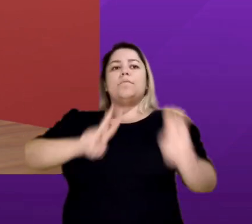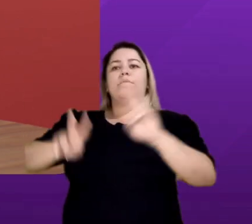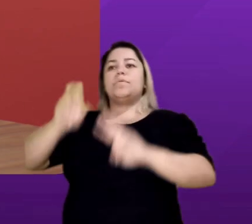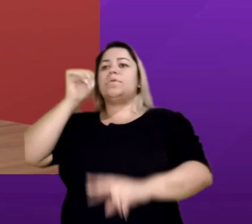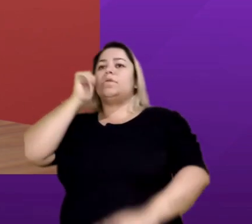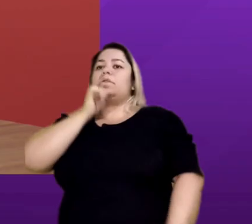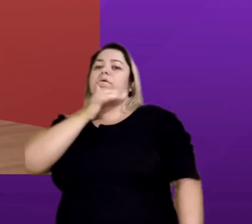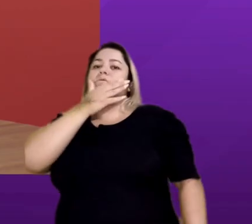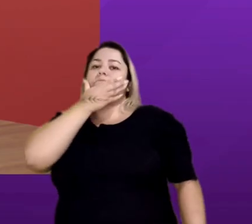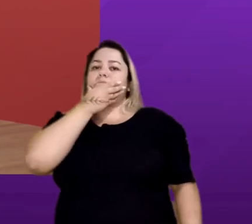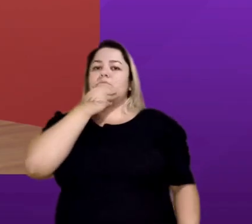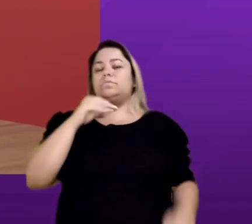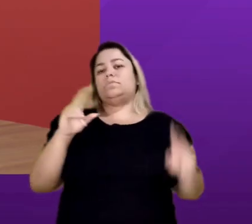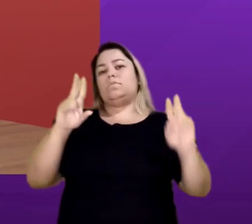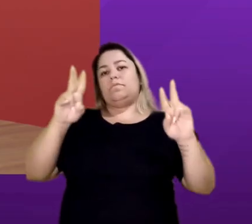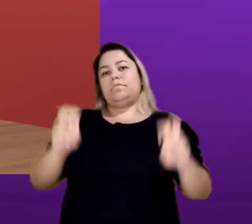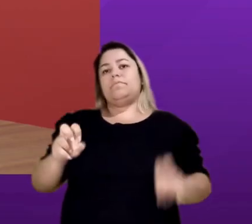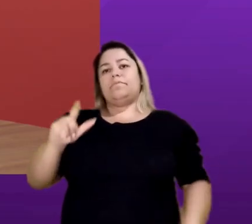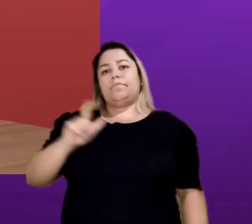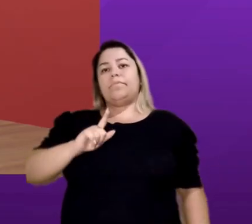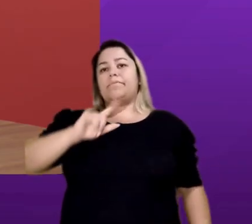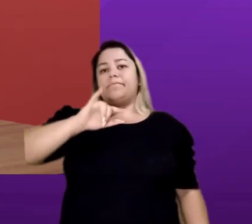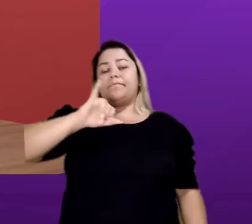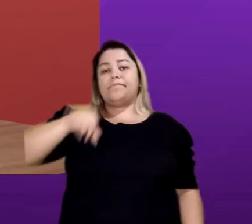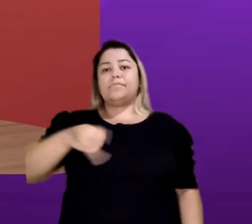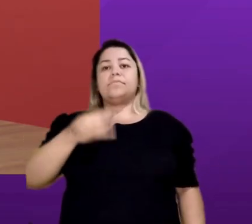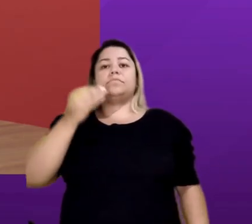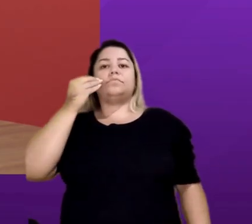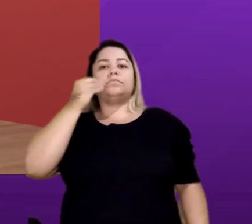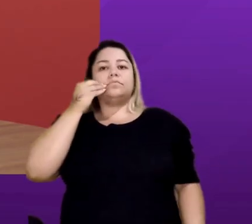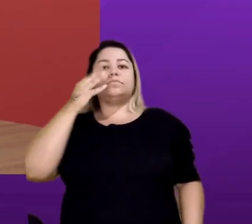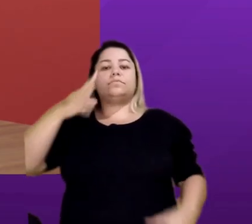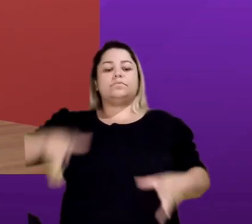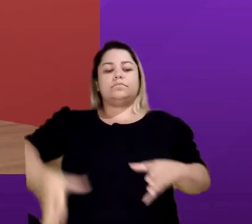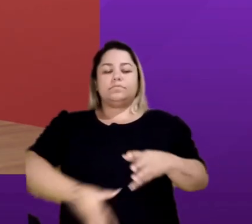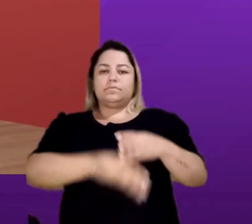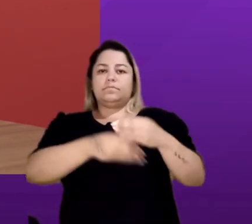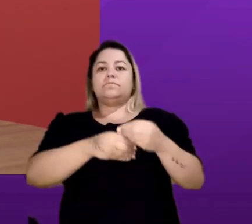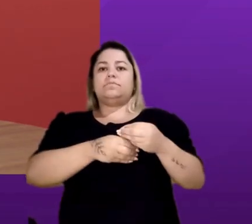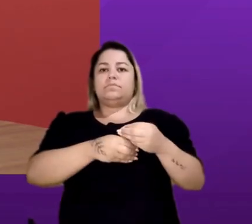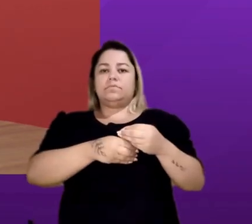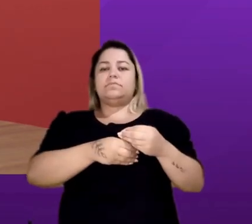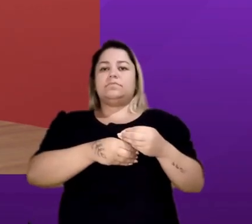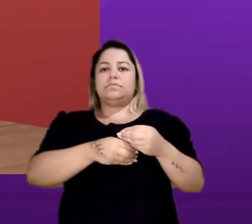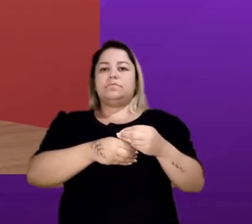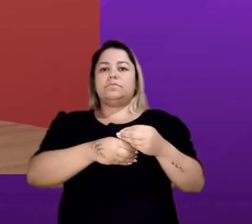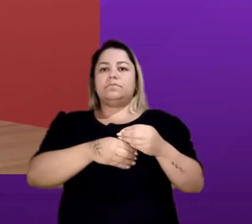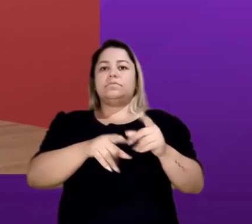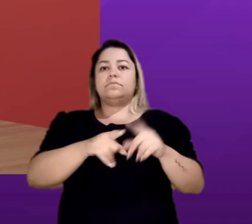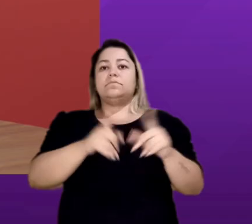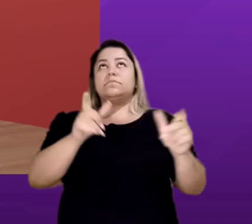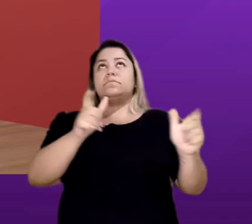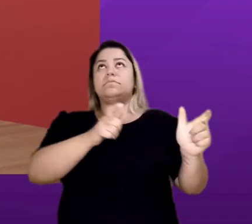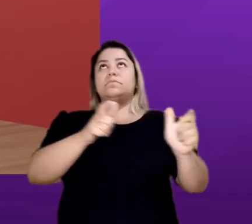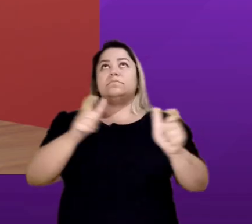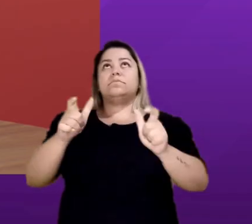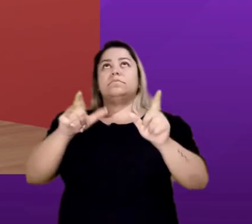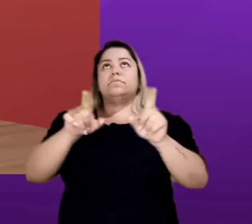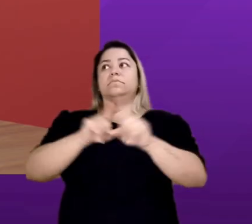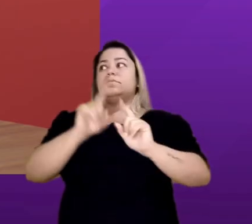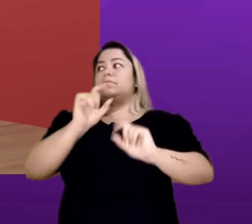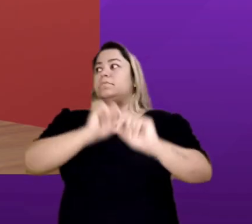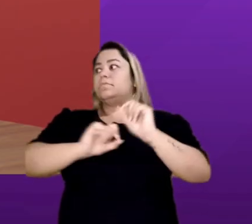os assuntos ter a oportunidade de ser colocados sem filtro, né, nesses espaços, são algo que nos